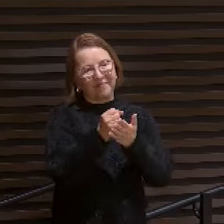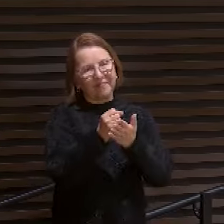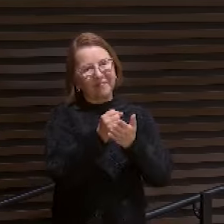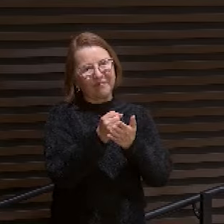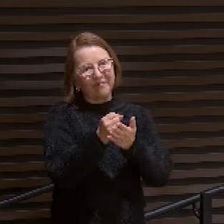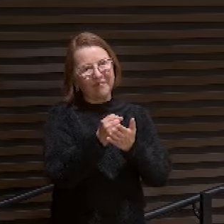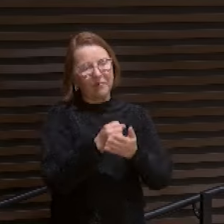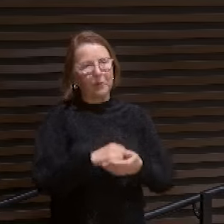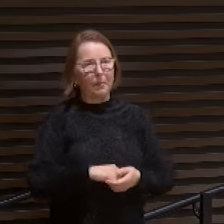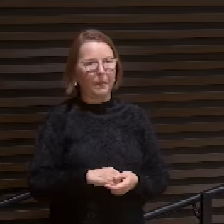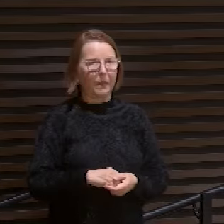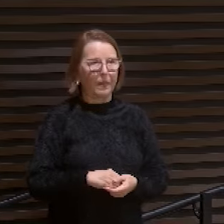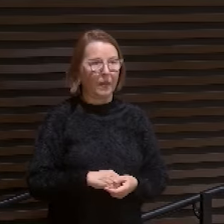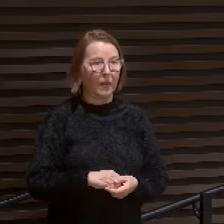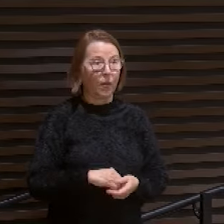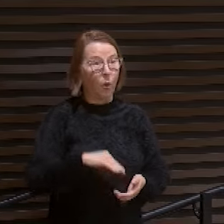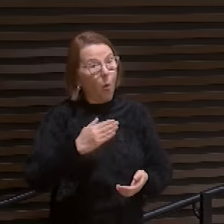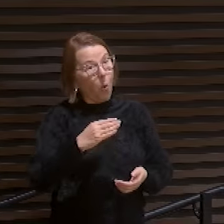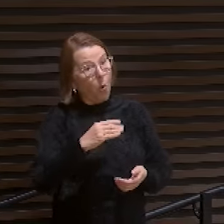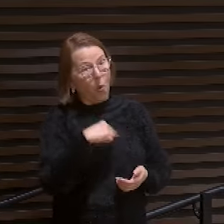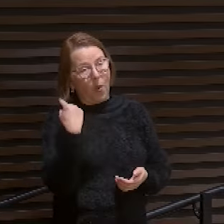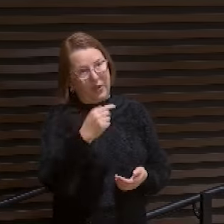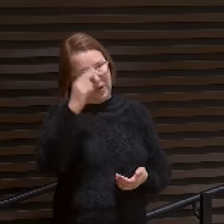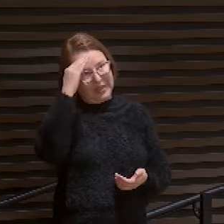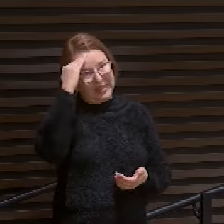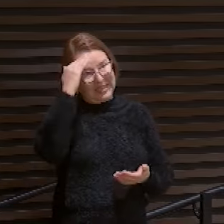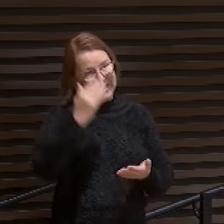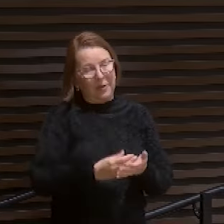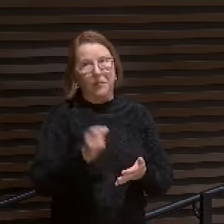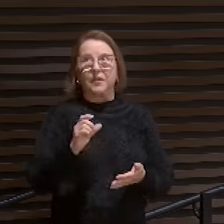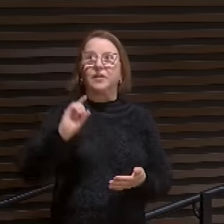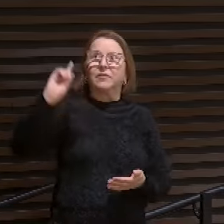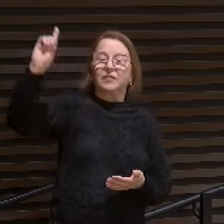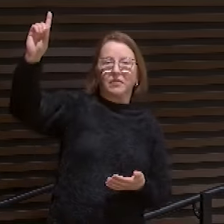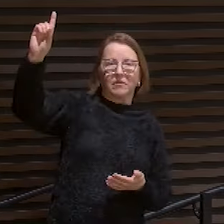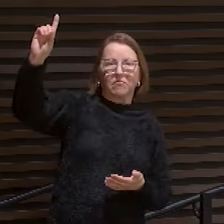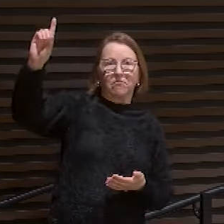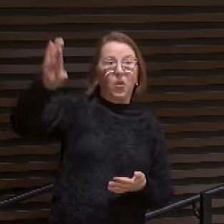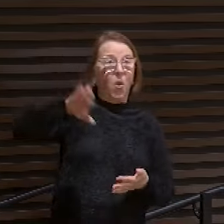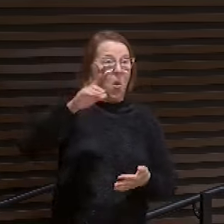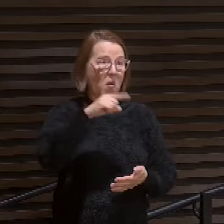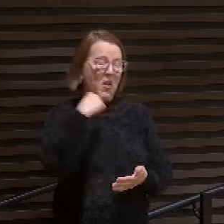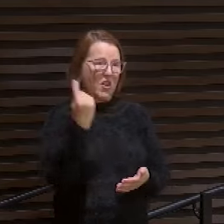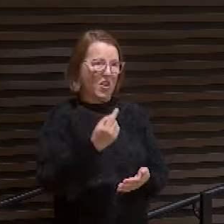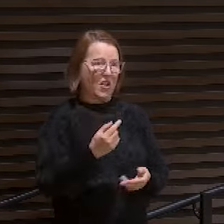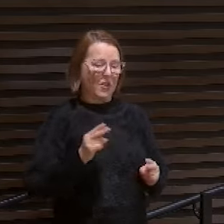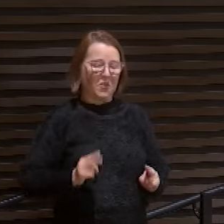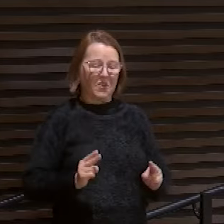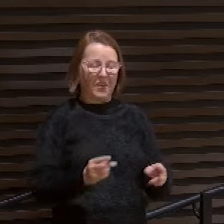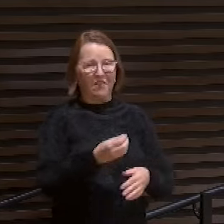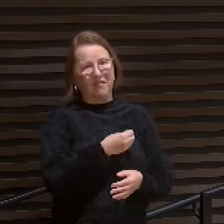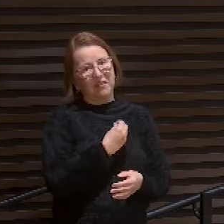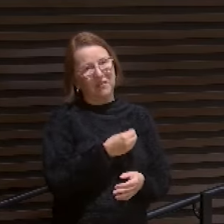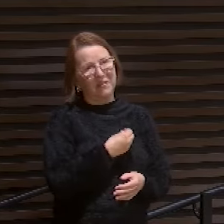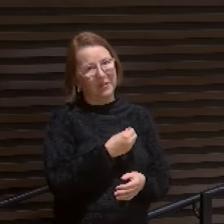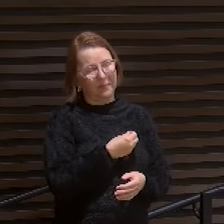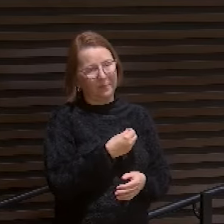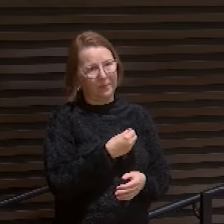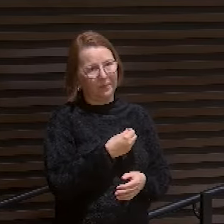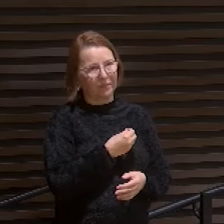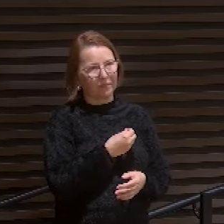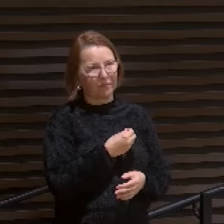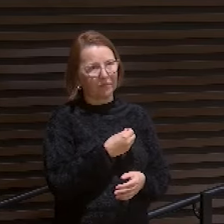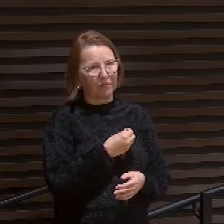Ou nós cremos no que a palavra está dizendo, ou nós vamos viver num ciclo constante